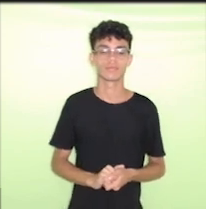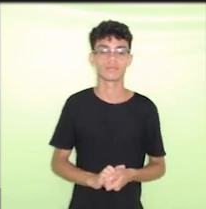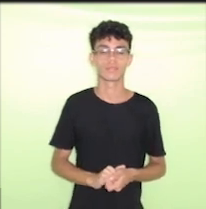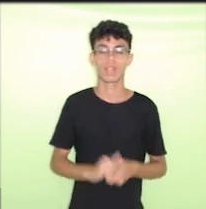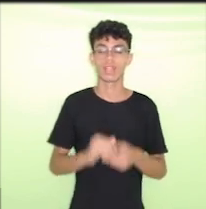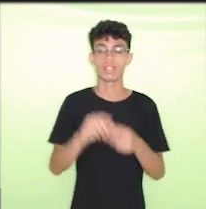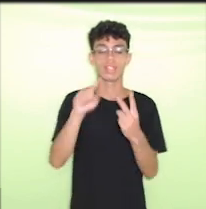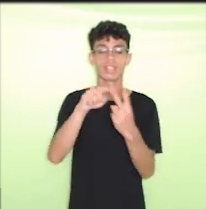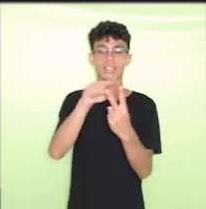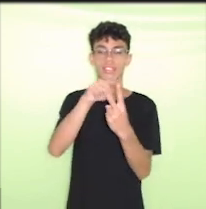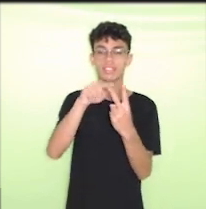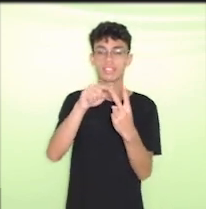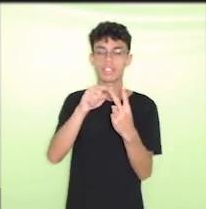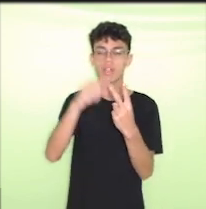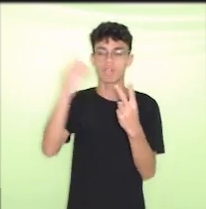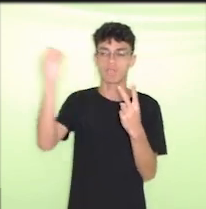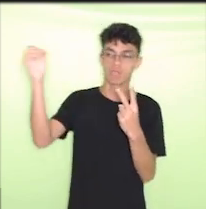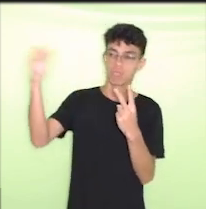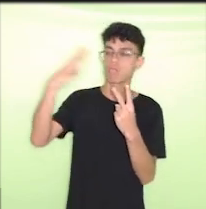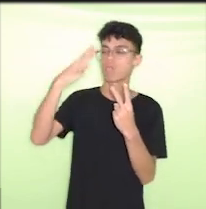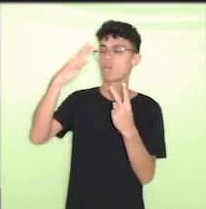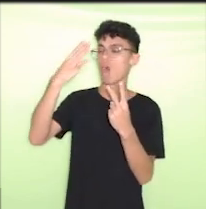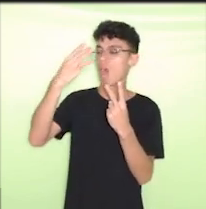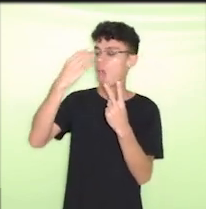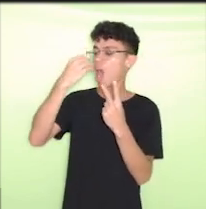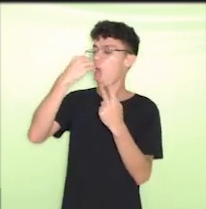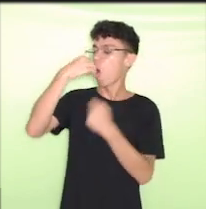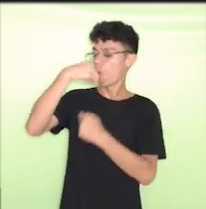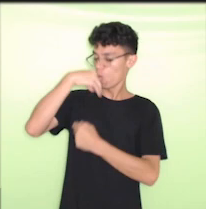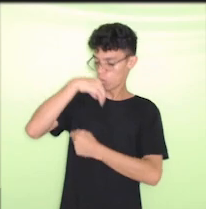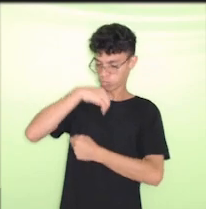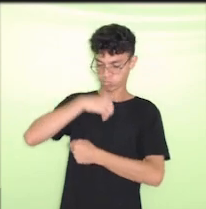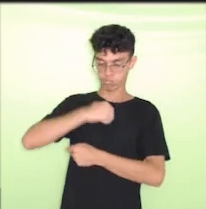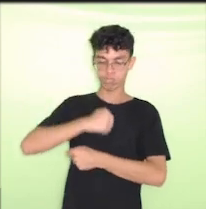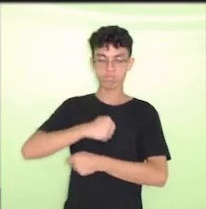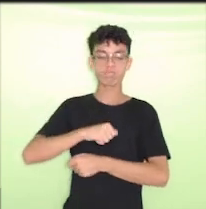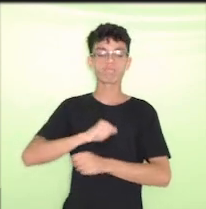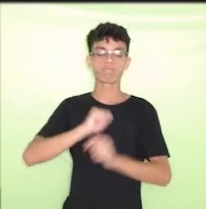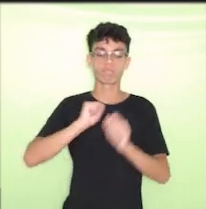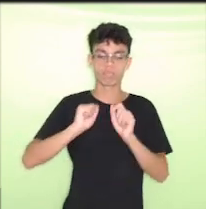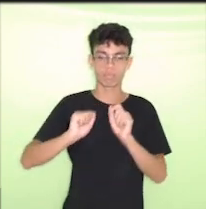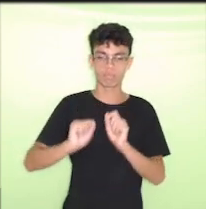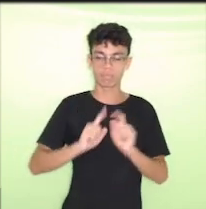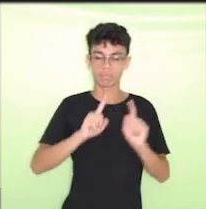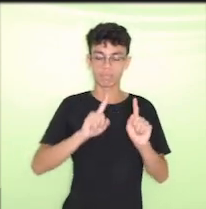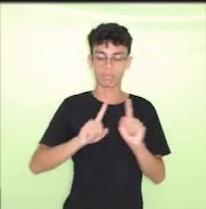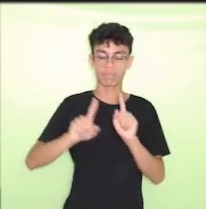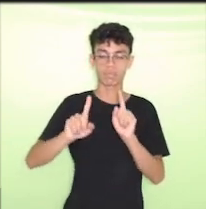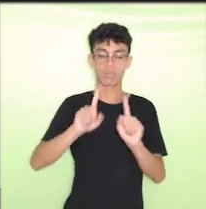Essas pequenas coisas comiam luz, eu quero dizer. Elas se alimentavam de luz e andavam. O